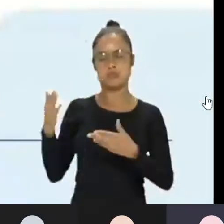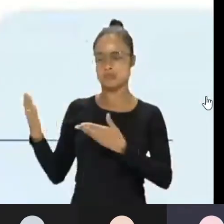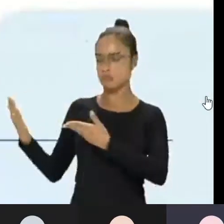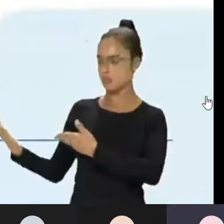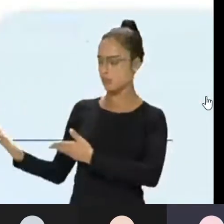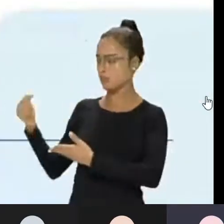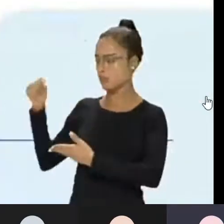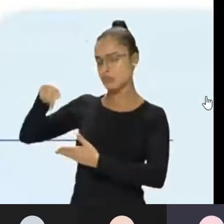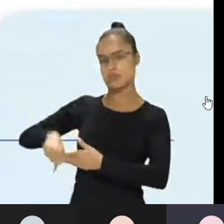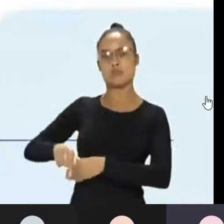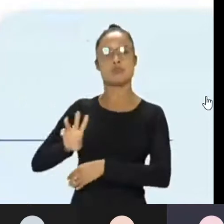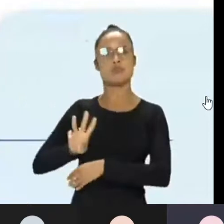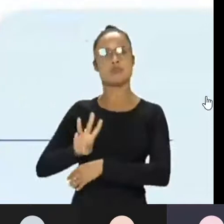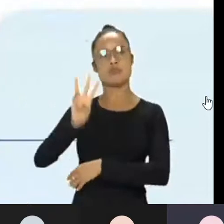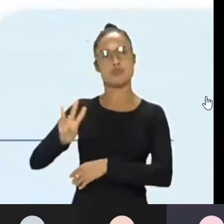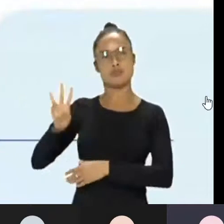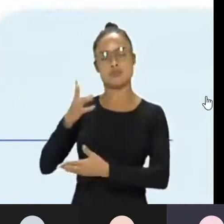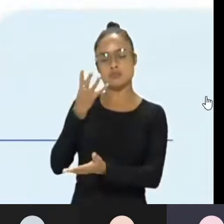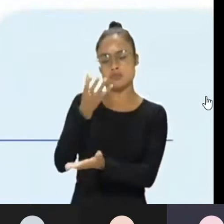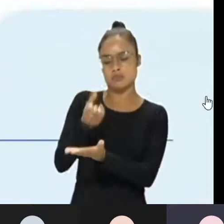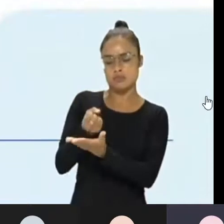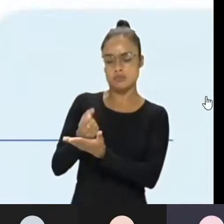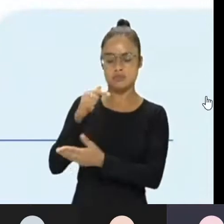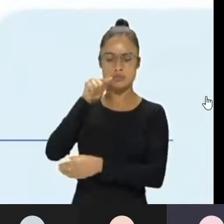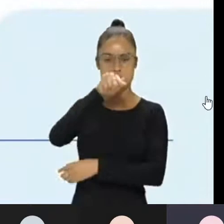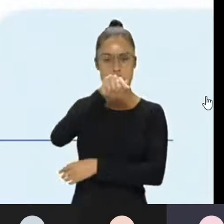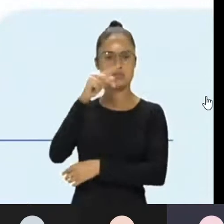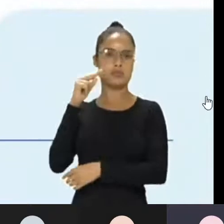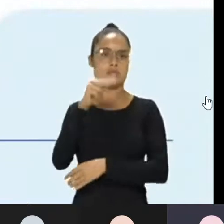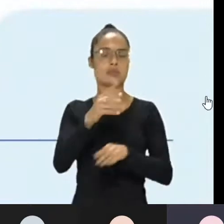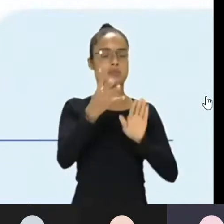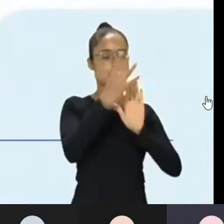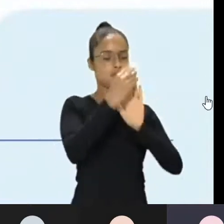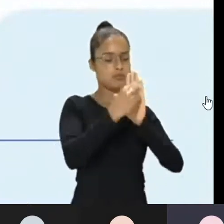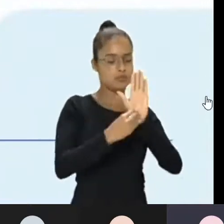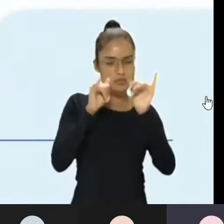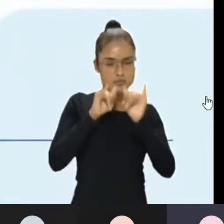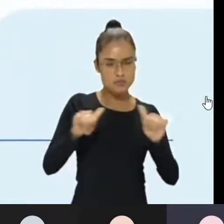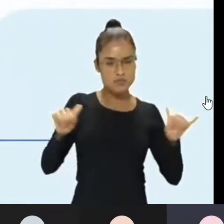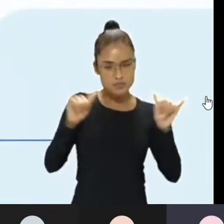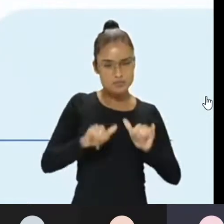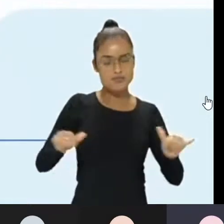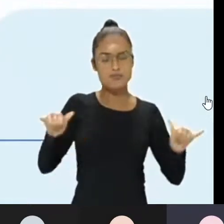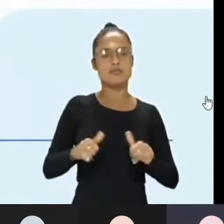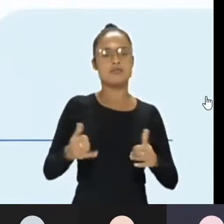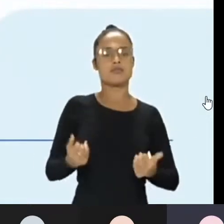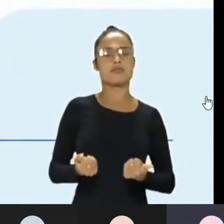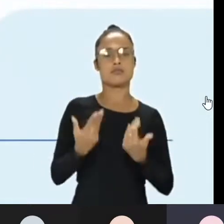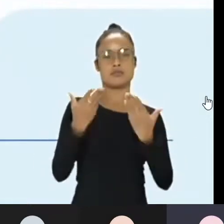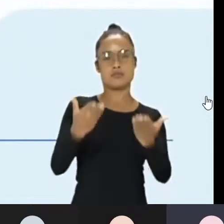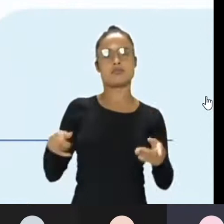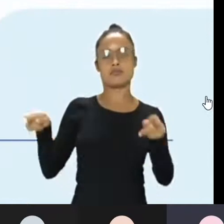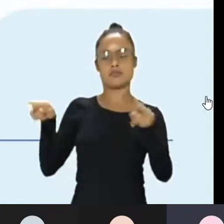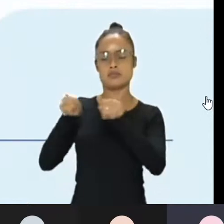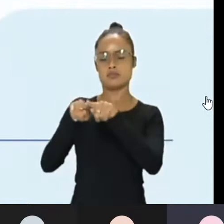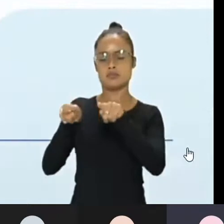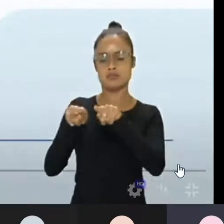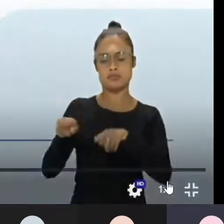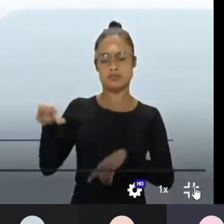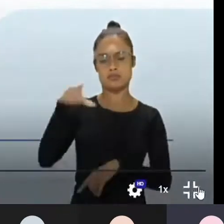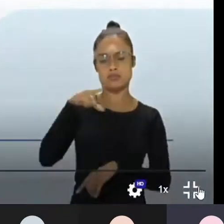verificar o download, tem os dados aqui. Esse site fornece e aqui tem a versão que eu estou utilizando